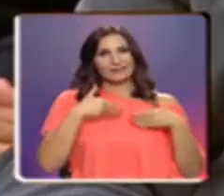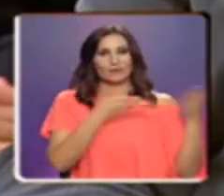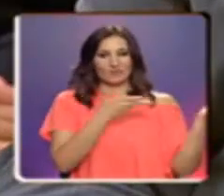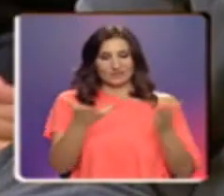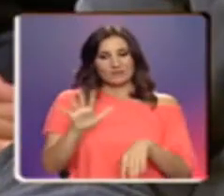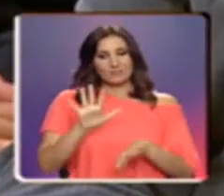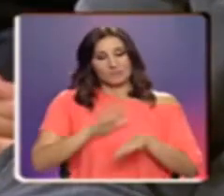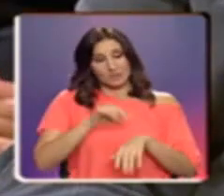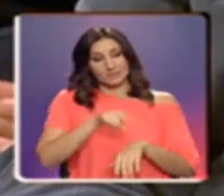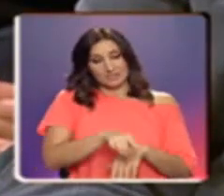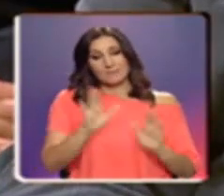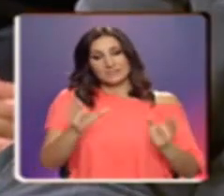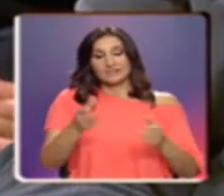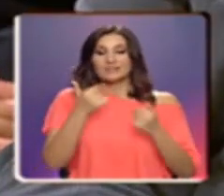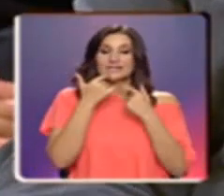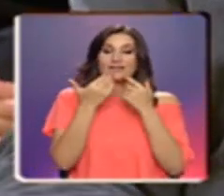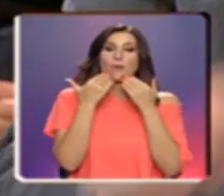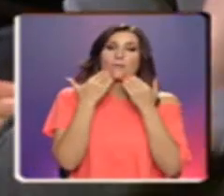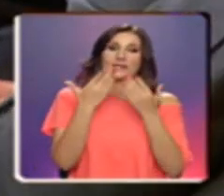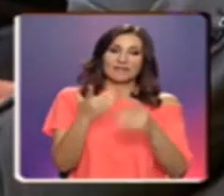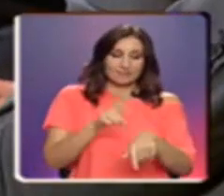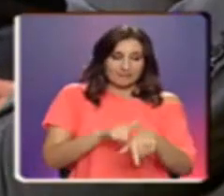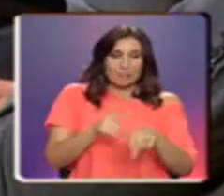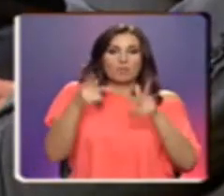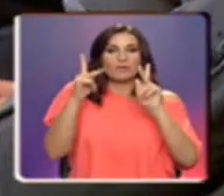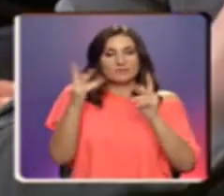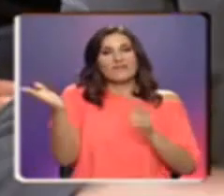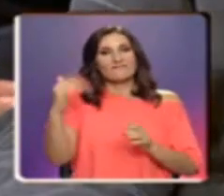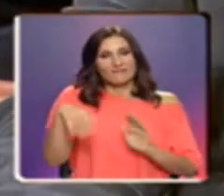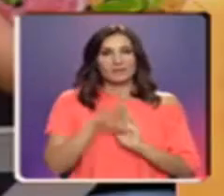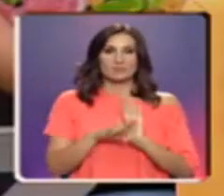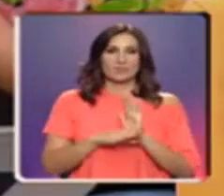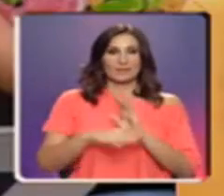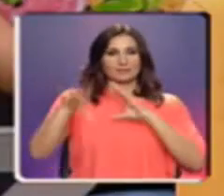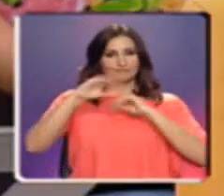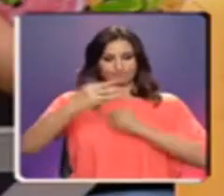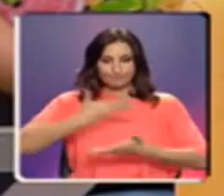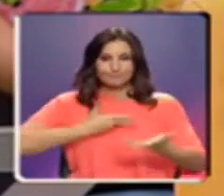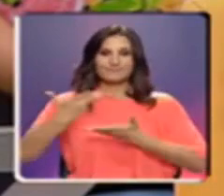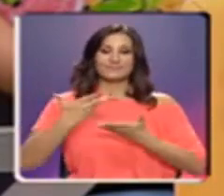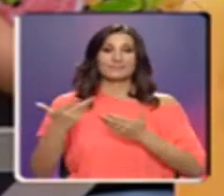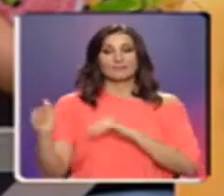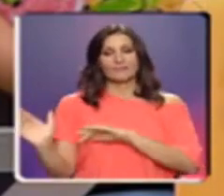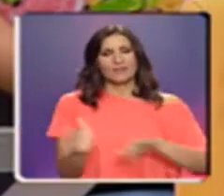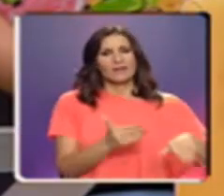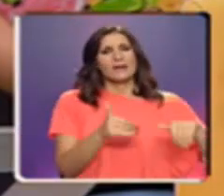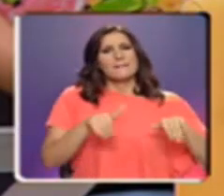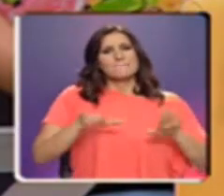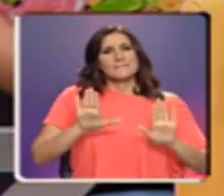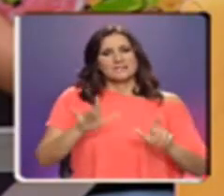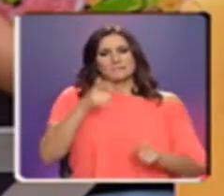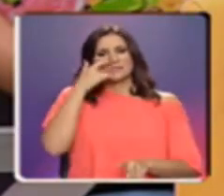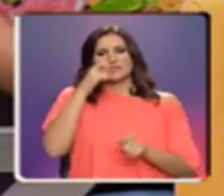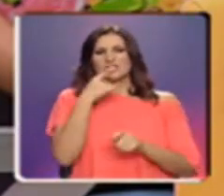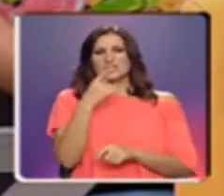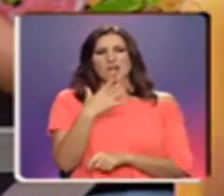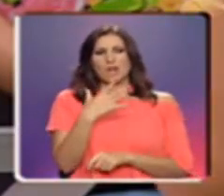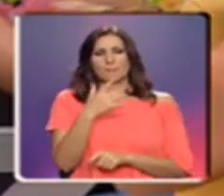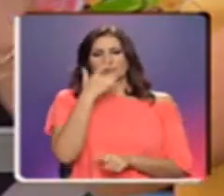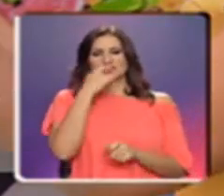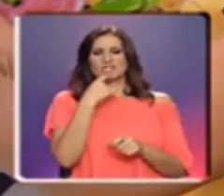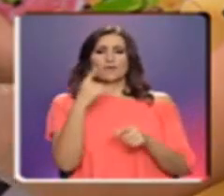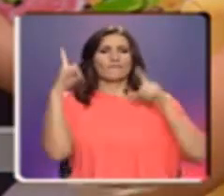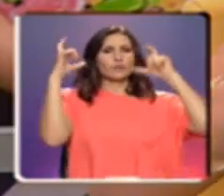por isso tenho que lhe agradecer pela disponibilidade que teve de vir ao Você na TV. Mas há quem diga que o Bruno não gosta muito nem de